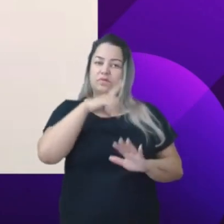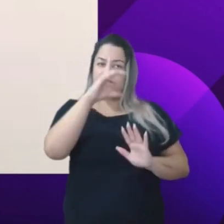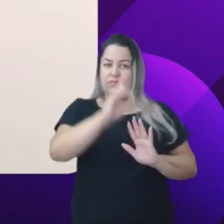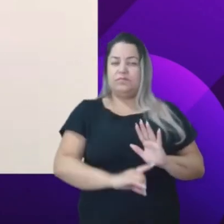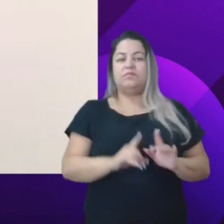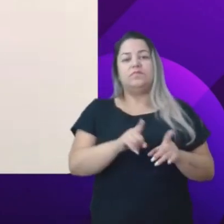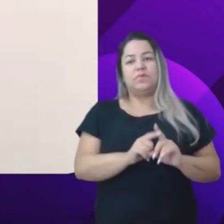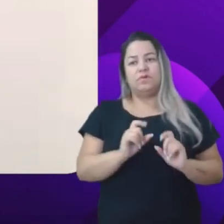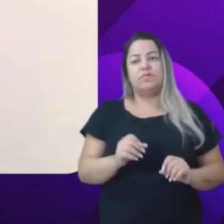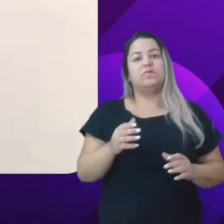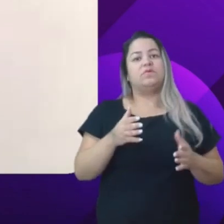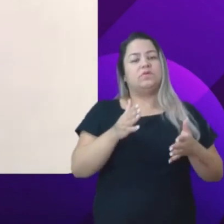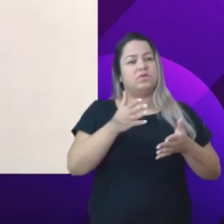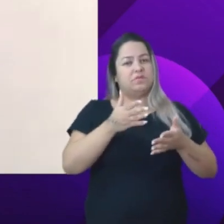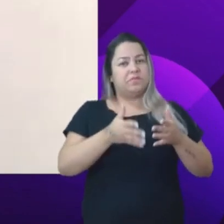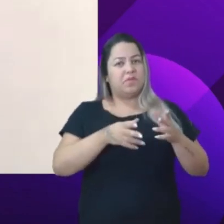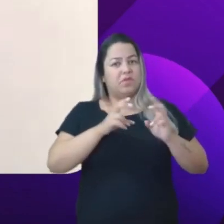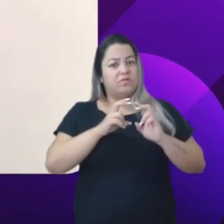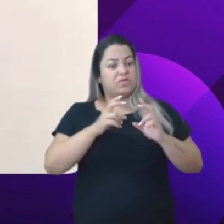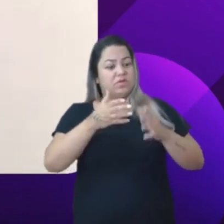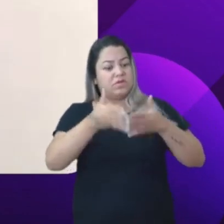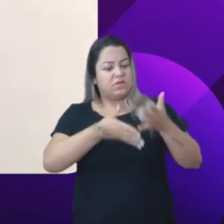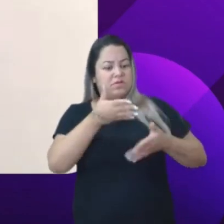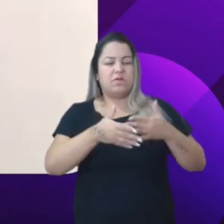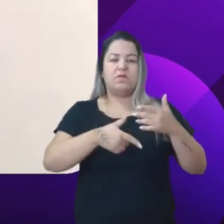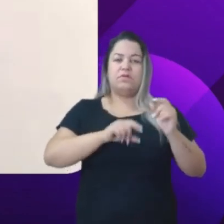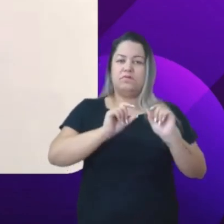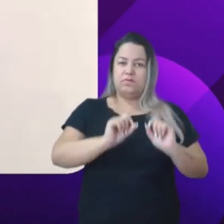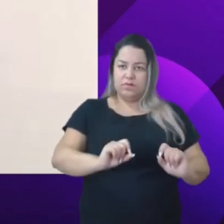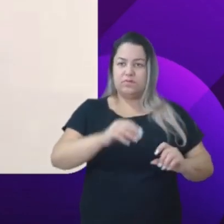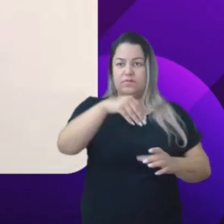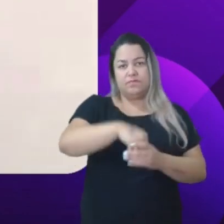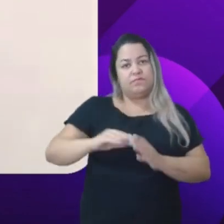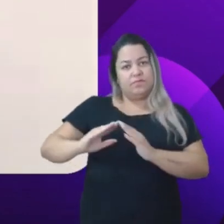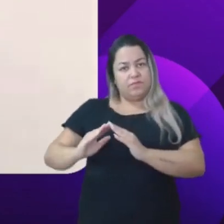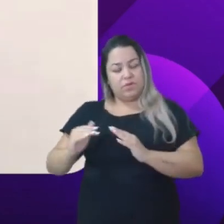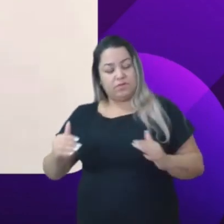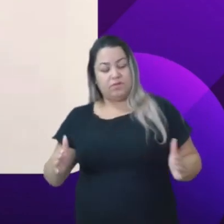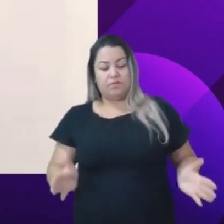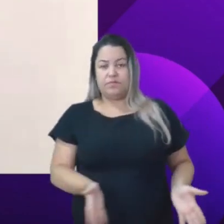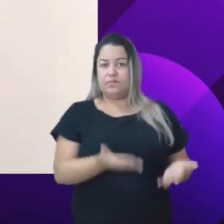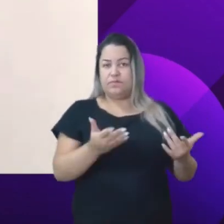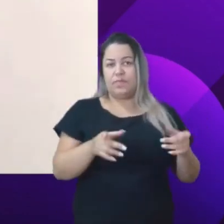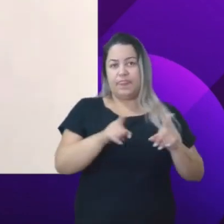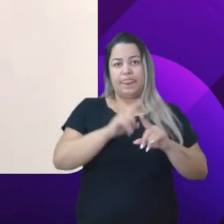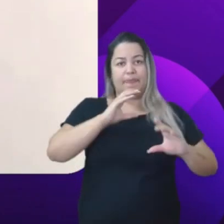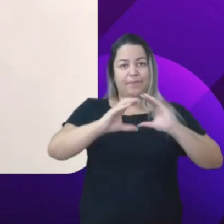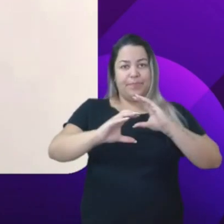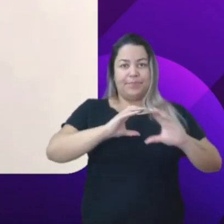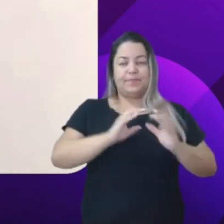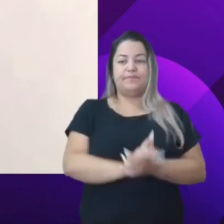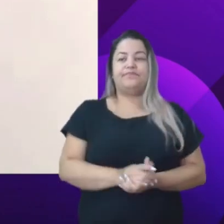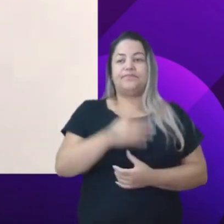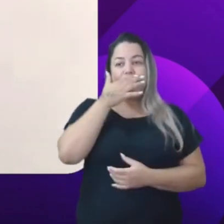depois ela passe a ser voz dentro da periferia. E aí a gente vai, quando começa, a gente começa a potencializar essas mulheres através da comunicação